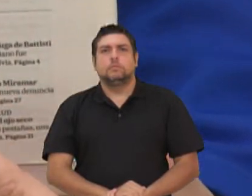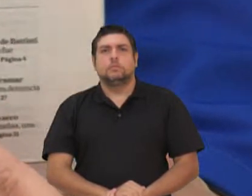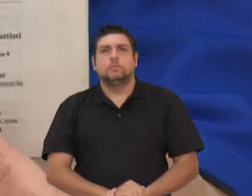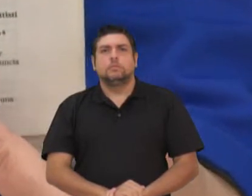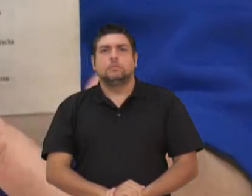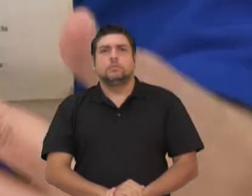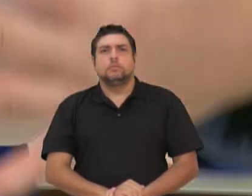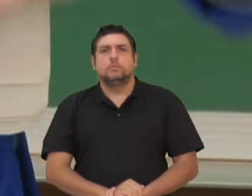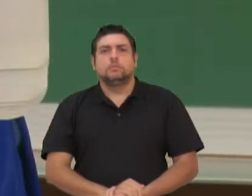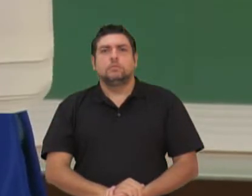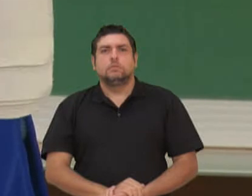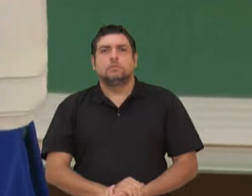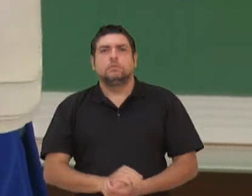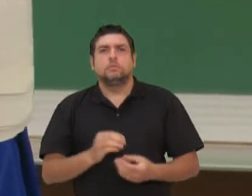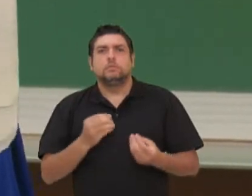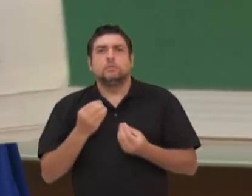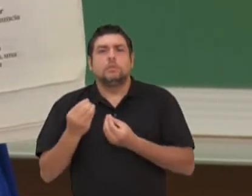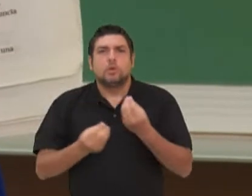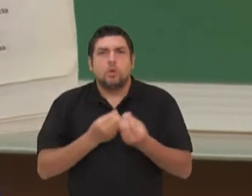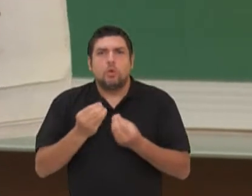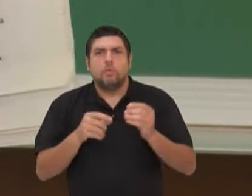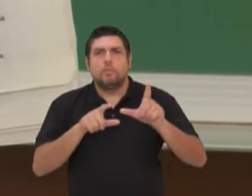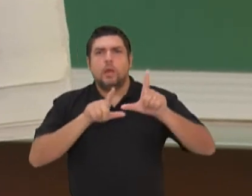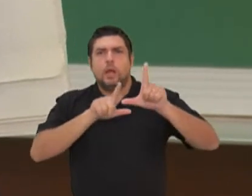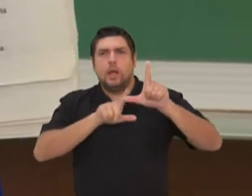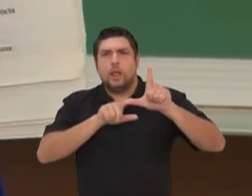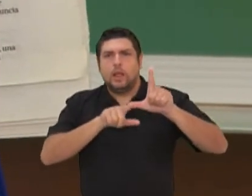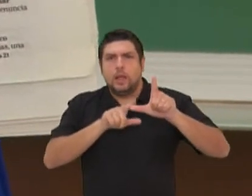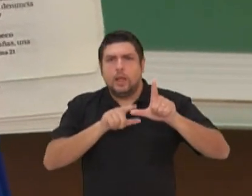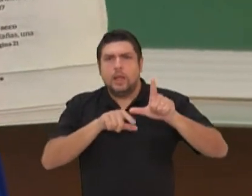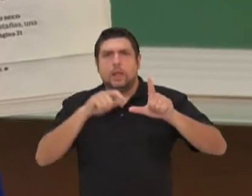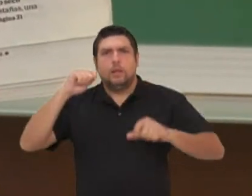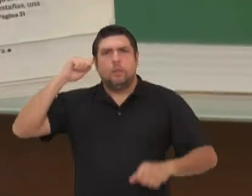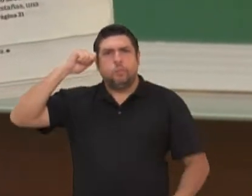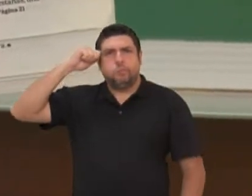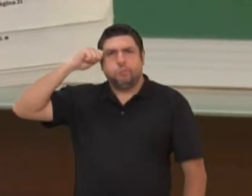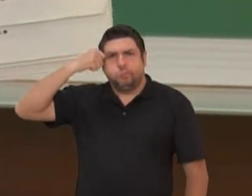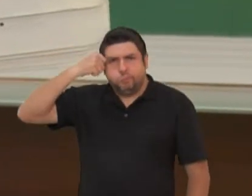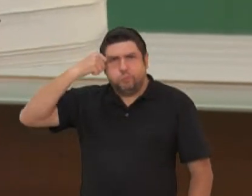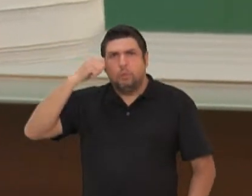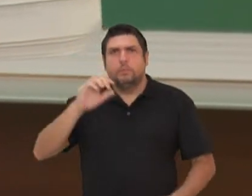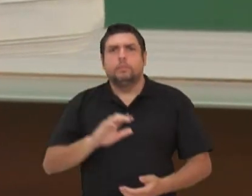observadas anteriormente. Letras em maiúsculo, letras em negrito.